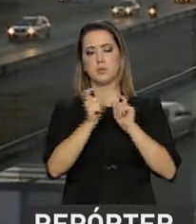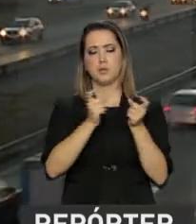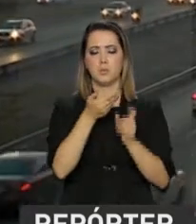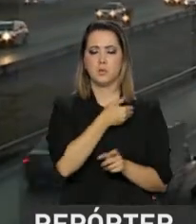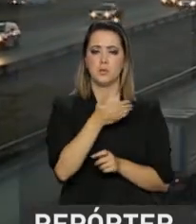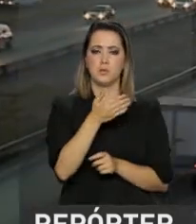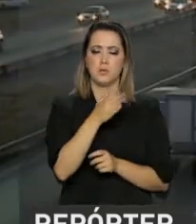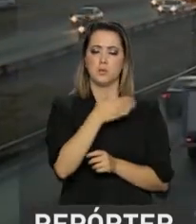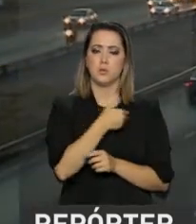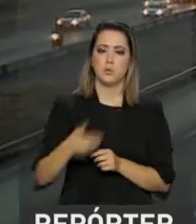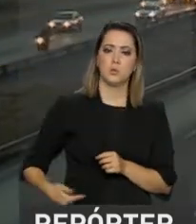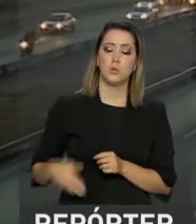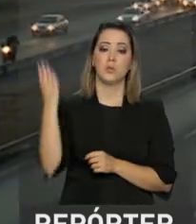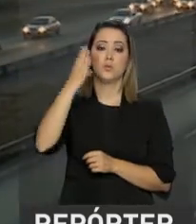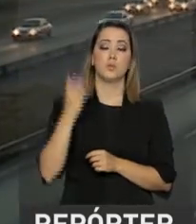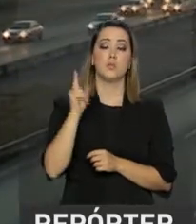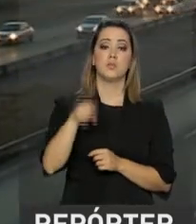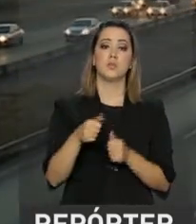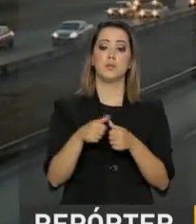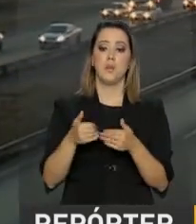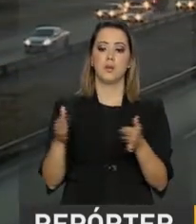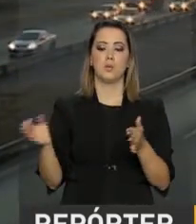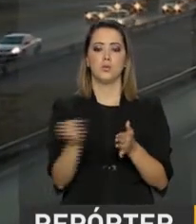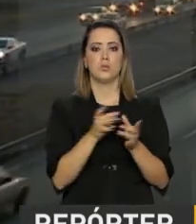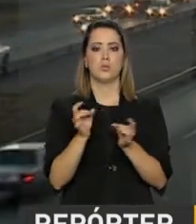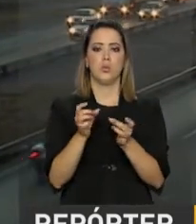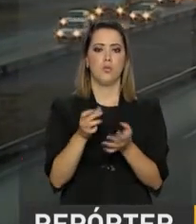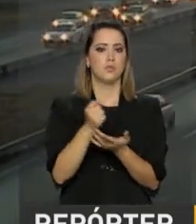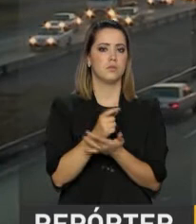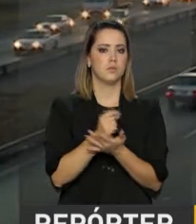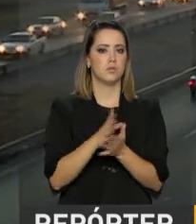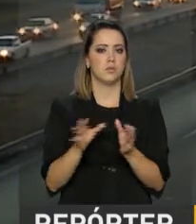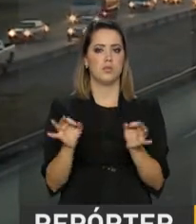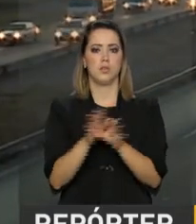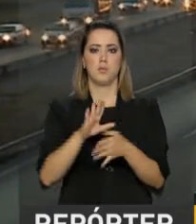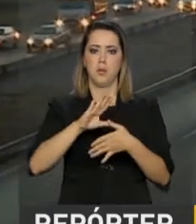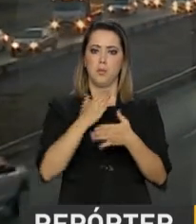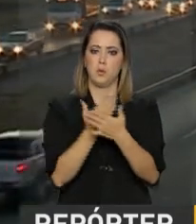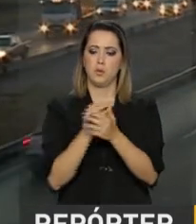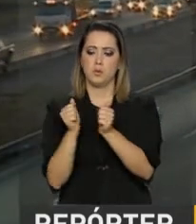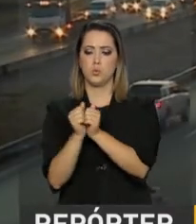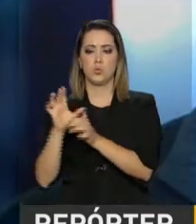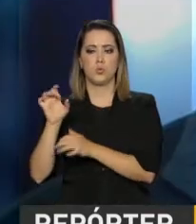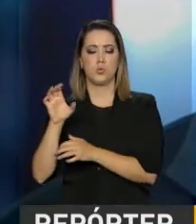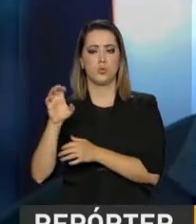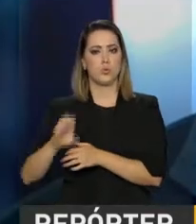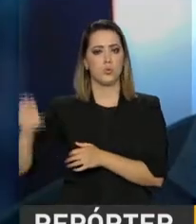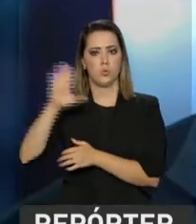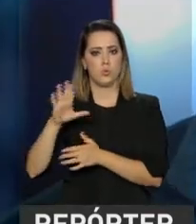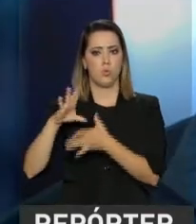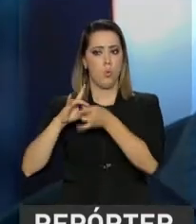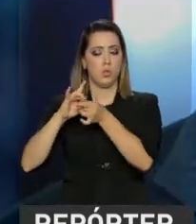frente do bloco está a abertura de novos mercados ea conclusão do acordo mercosul-união europeia vamos